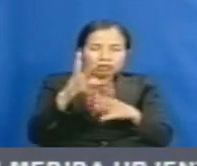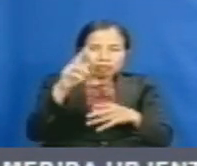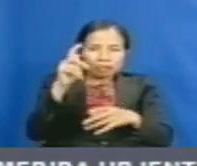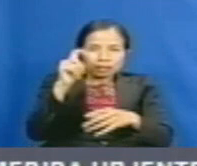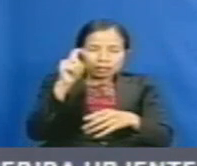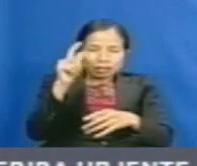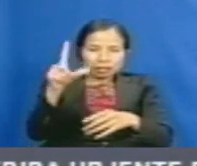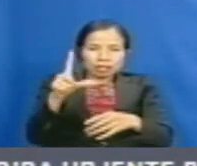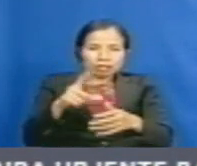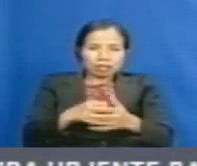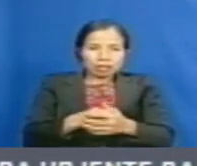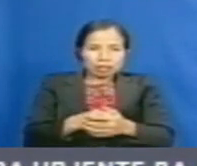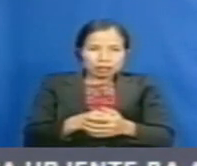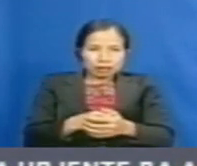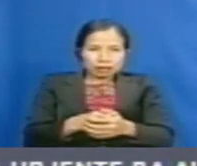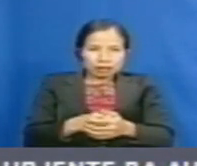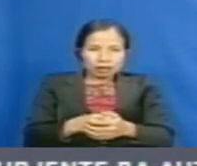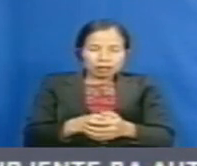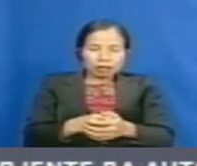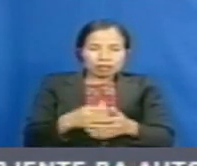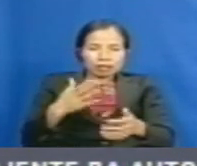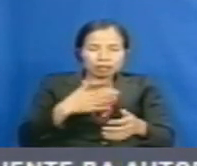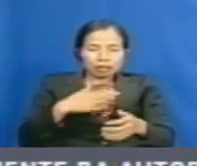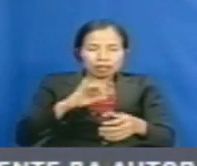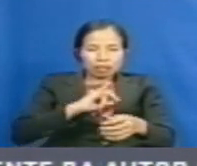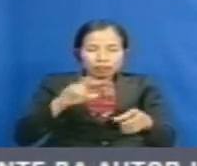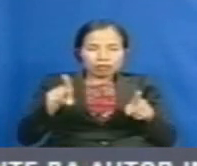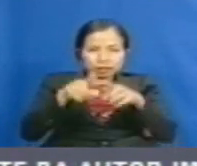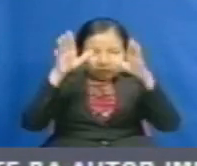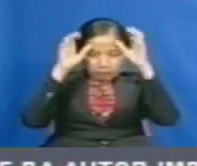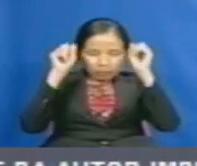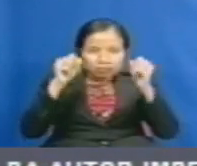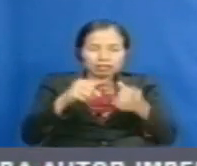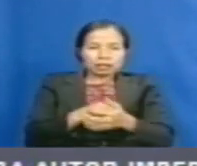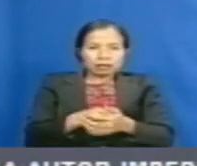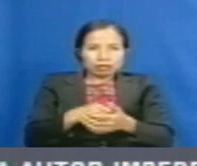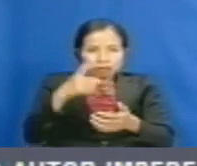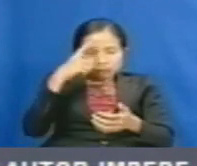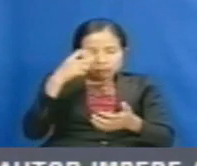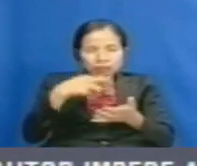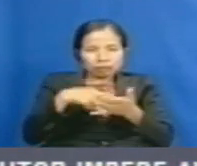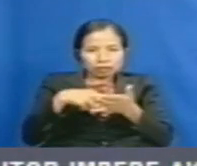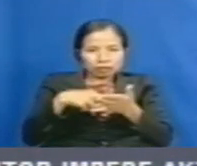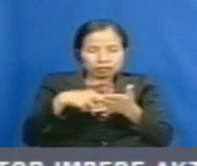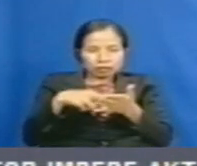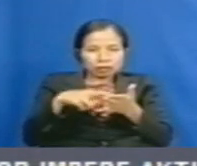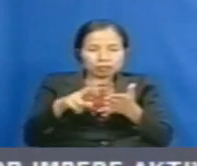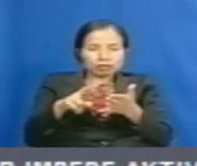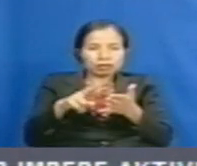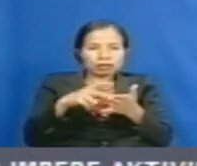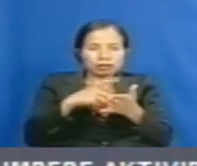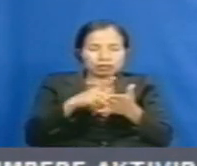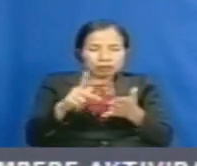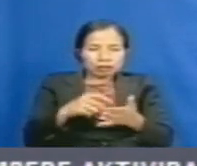linha lhe deu ao nesse presidente conselho a transição deve aprovar pagamento né ao vou falar cima cadeia